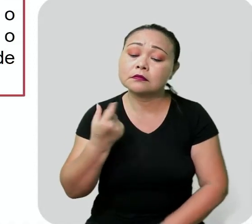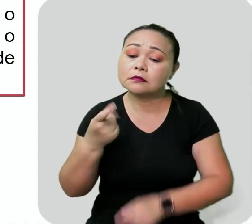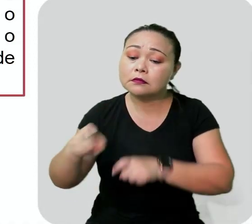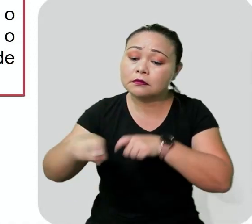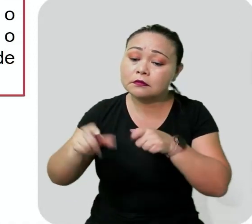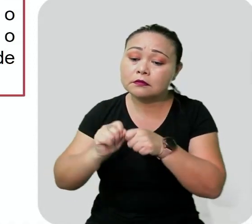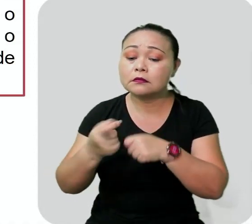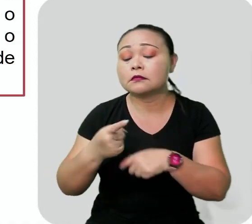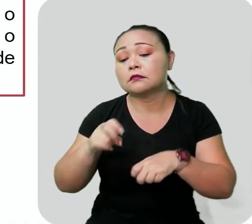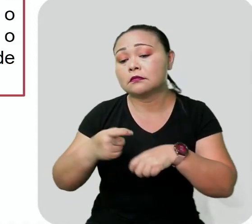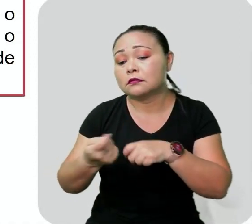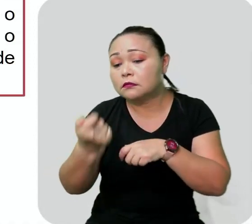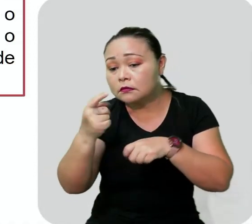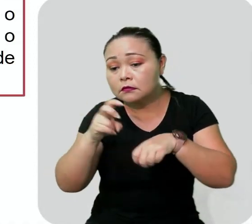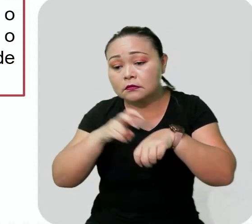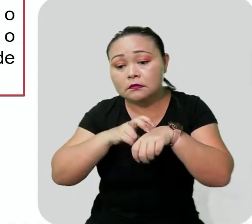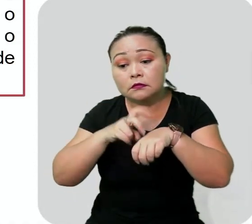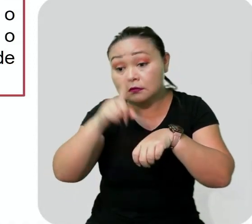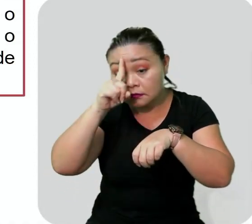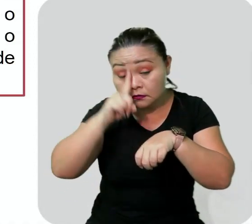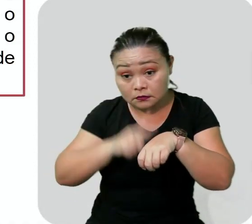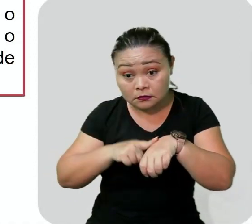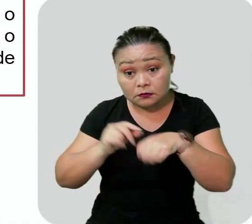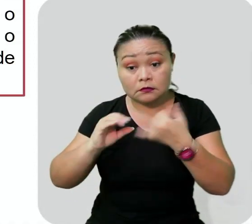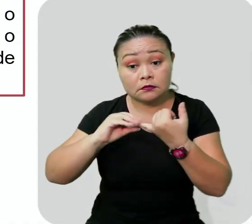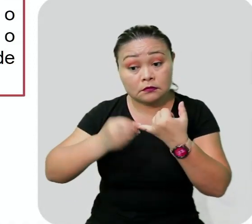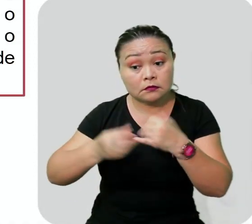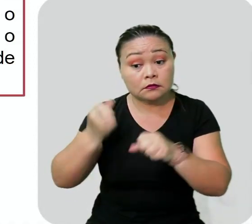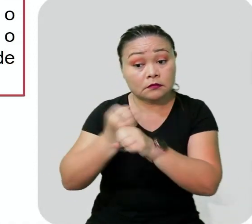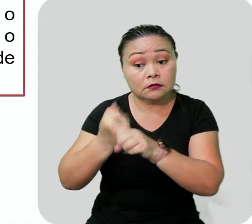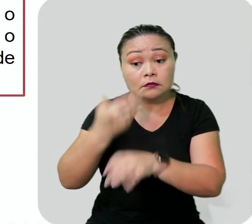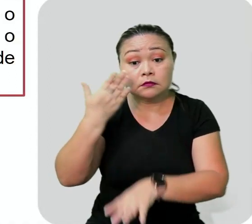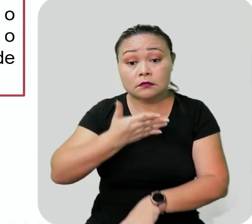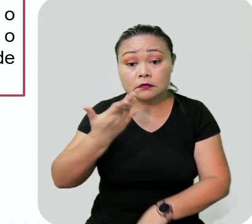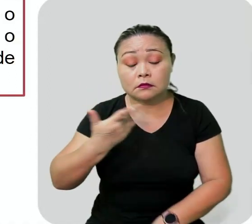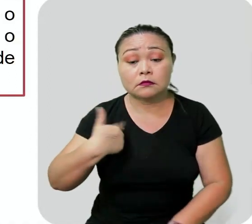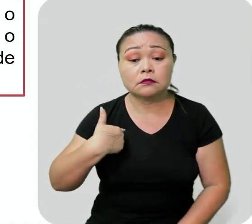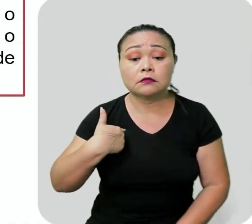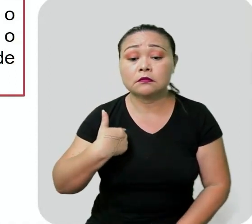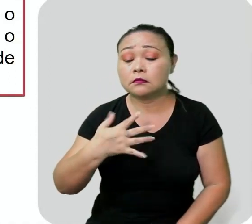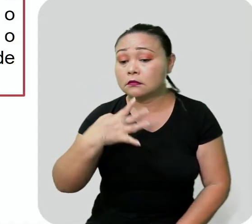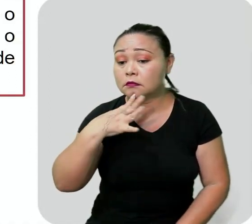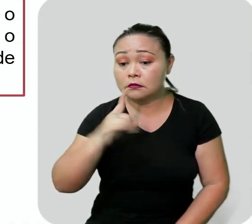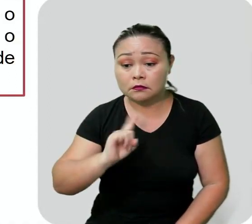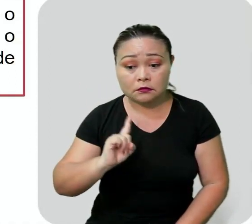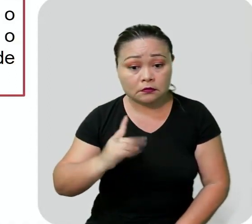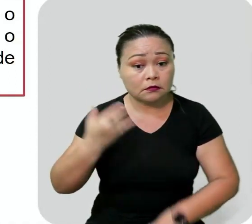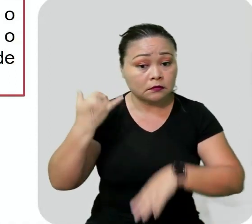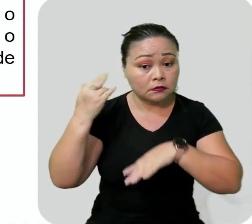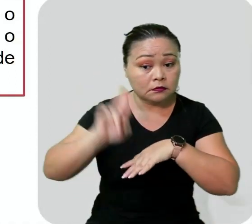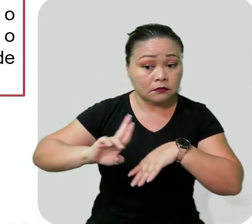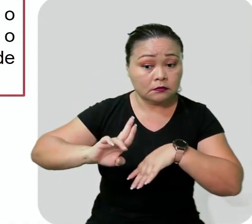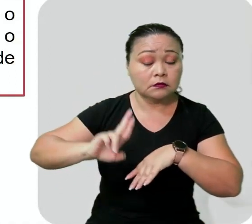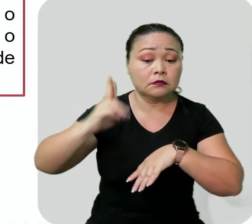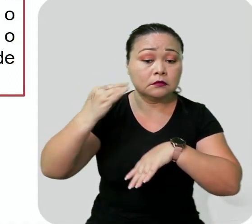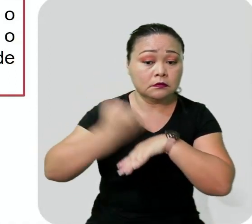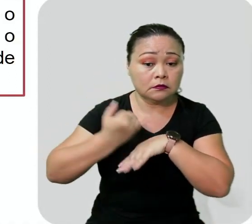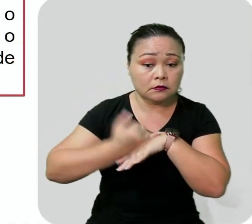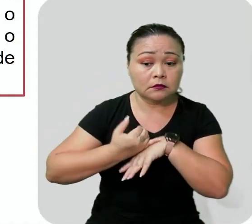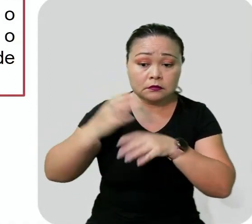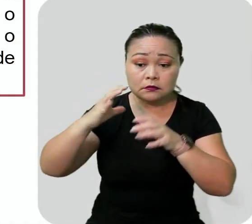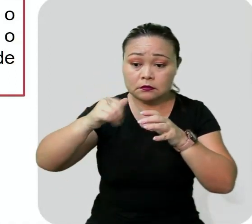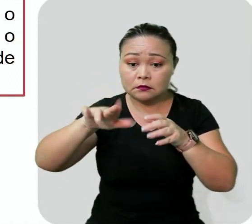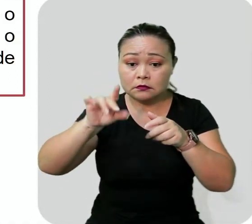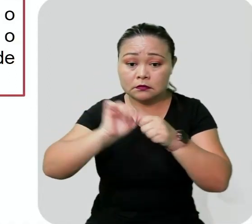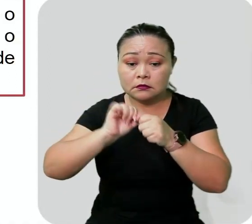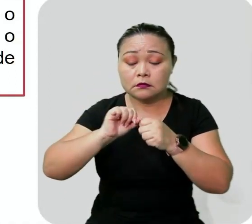plantavam o milho, o feijão e a batata doce. Eles desconheciam o uso do ferro,